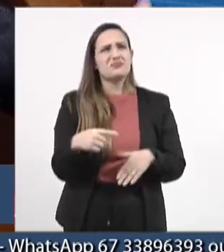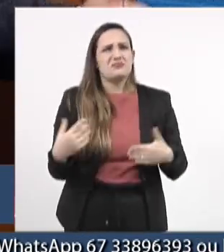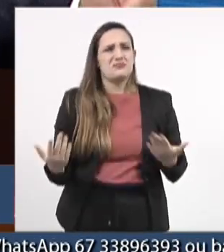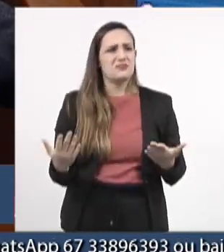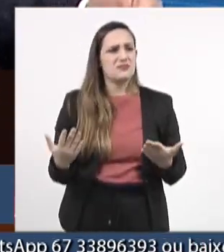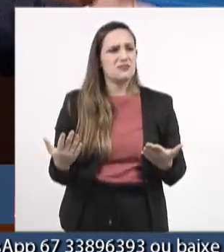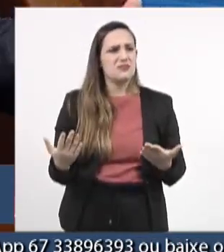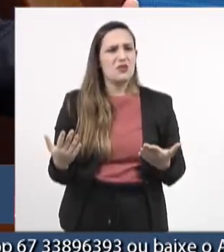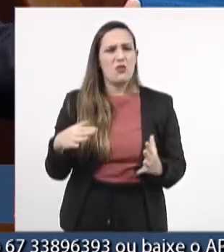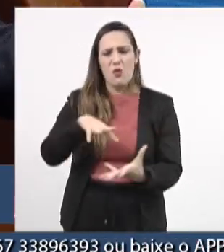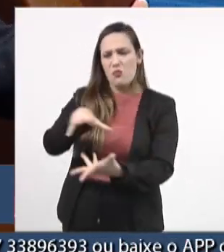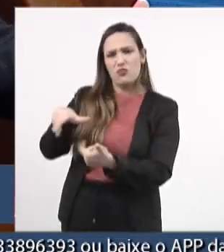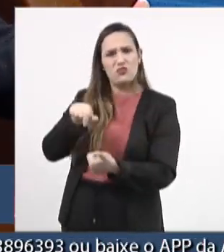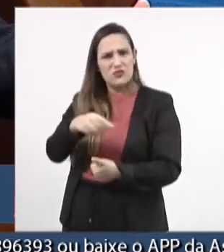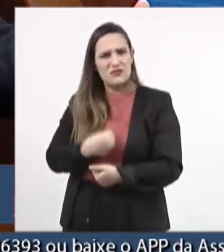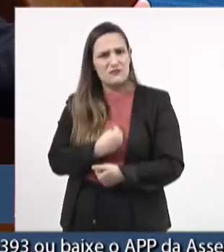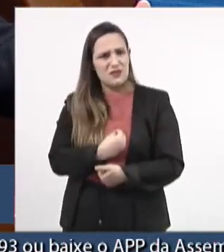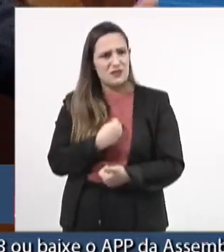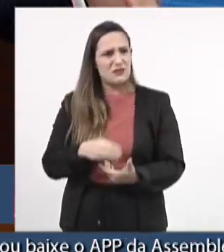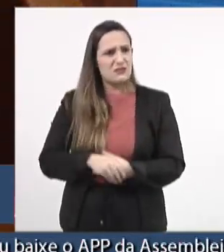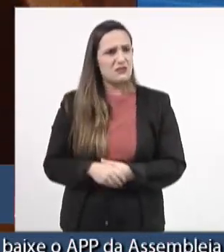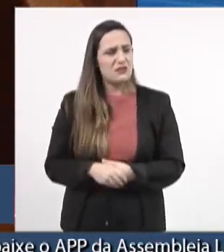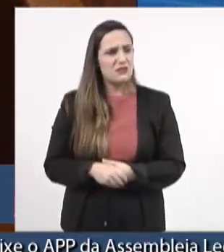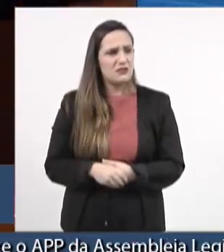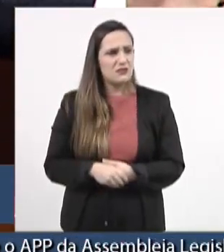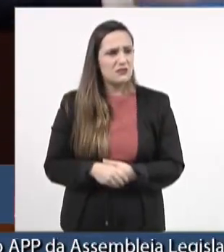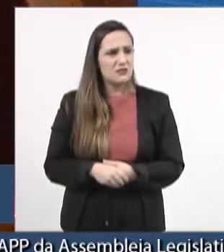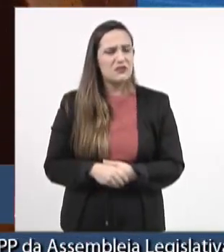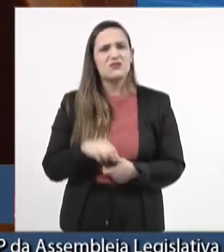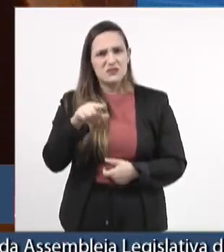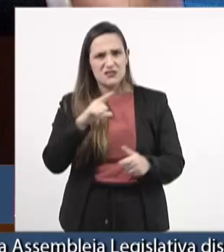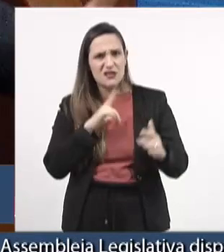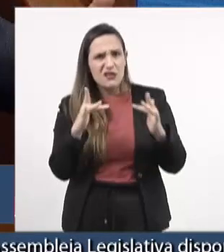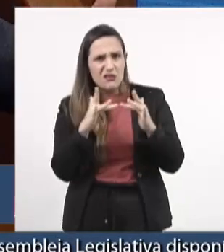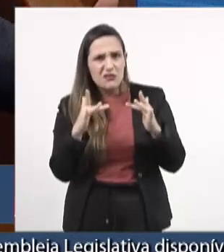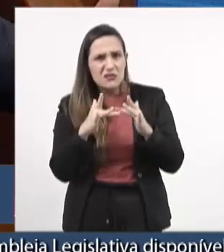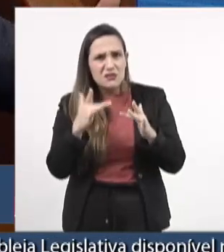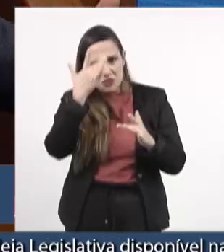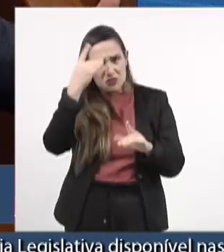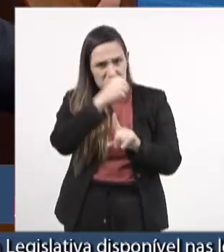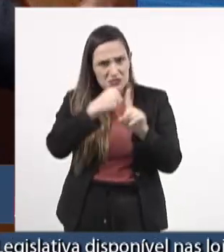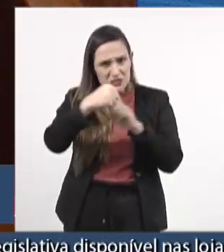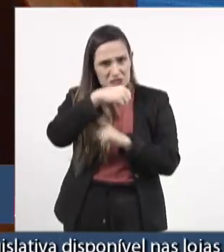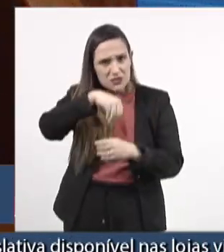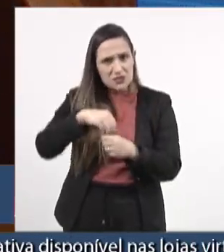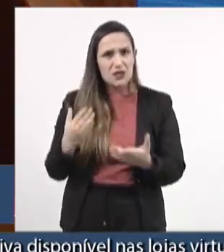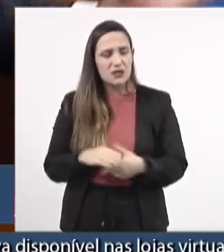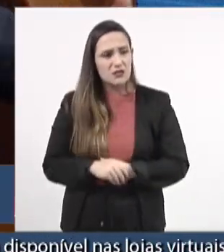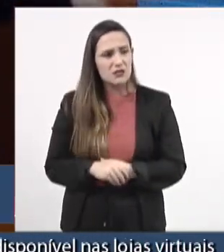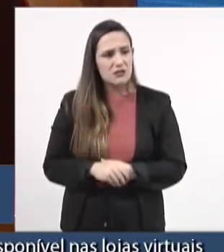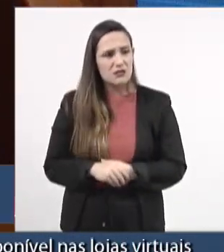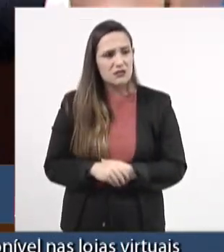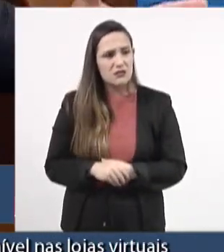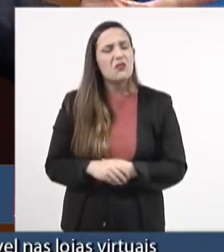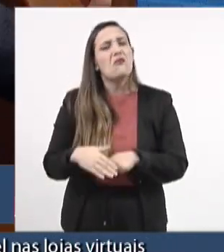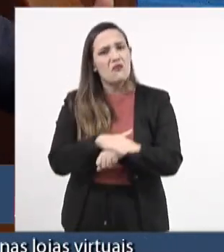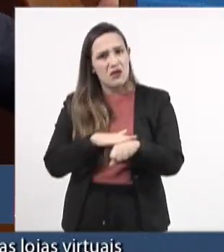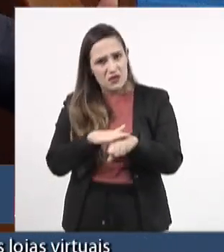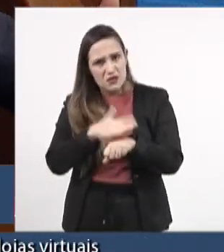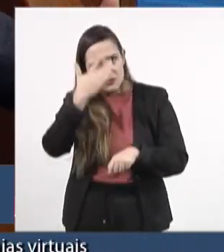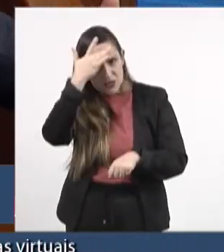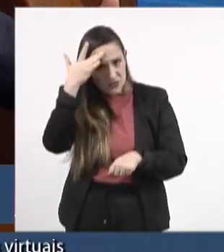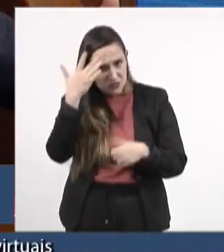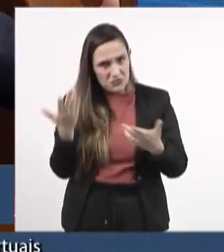planeta vocês estão vivendo? Vocês convivem com as pessoas na sociedade? Vocês andam por aí, conversam com